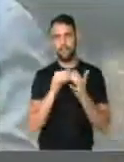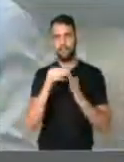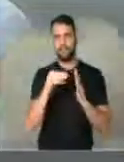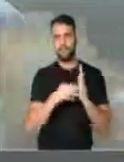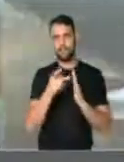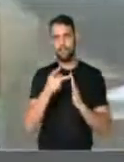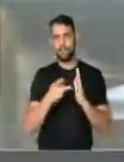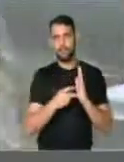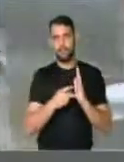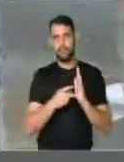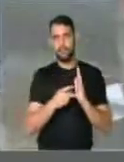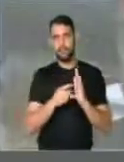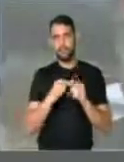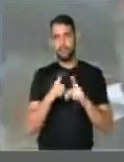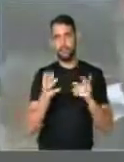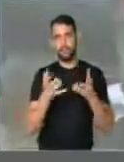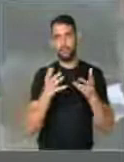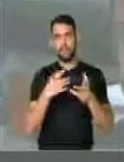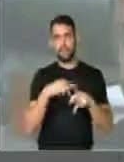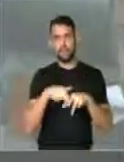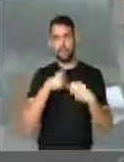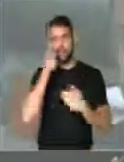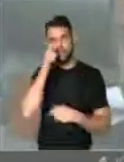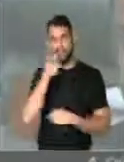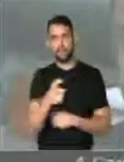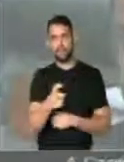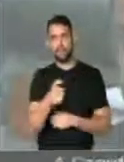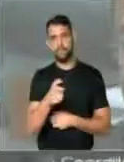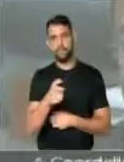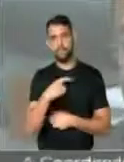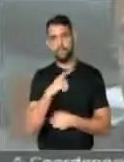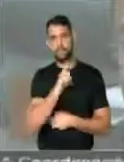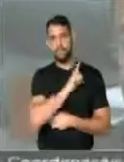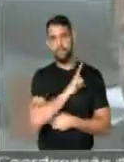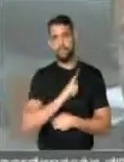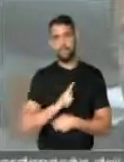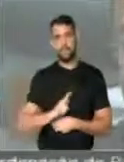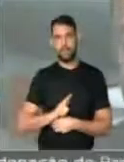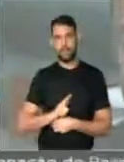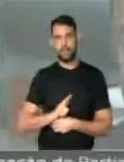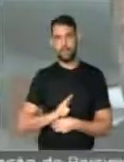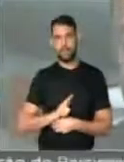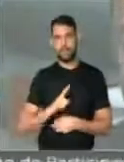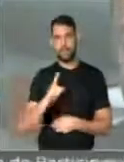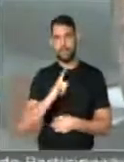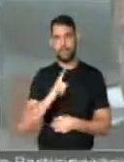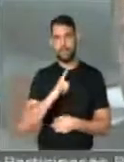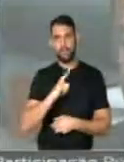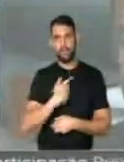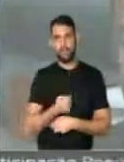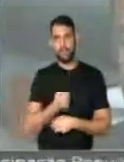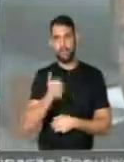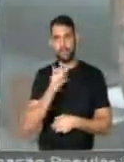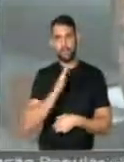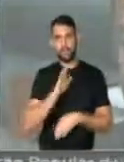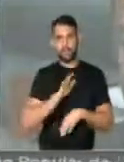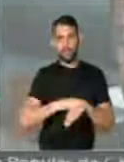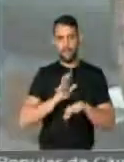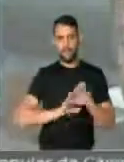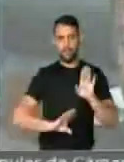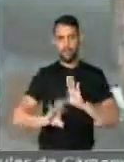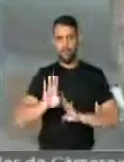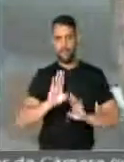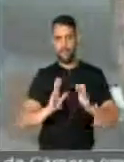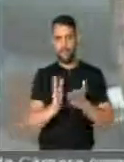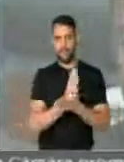da medida provisória. Mas eu quero chamar a atenção do governo que tem que ter um pouco mais de cuidado